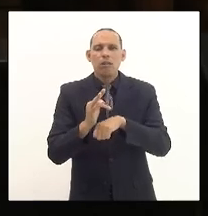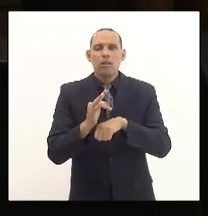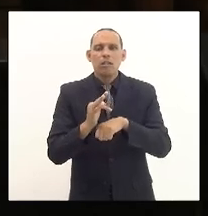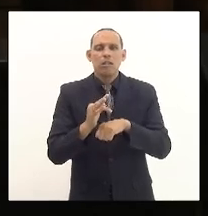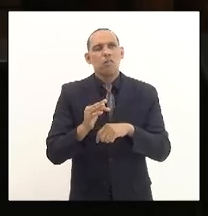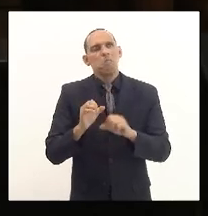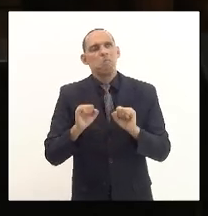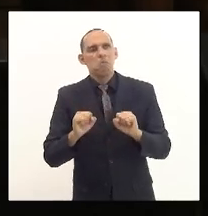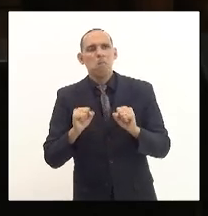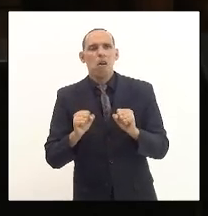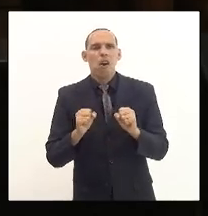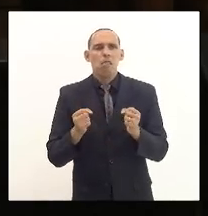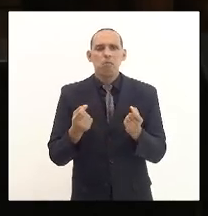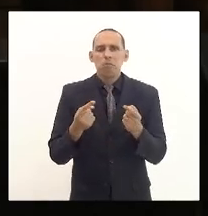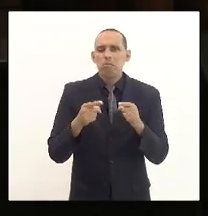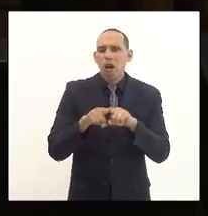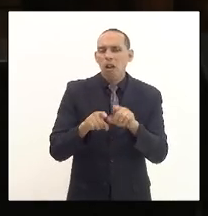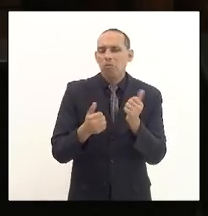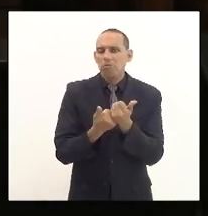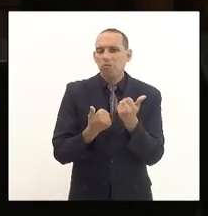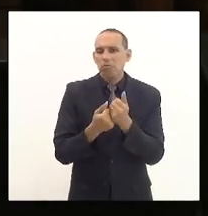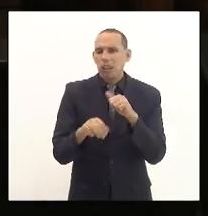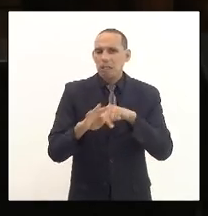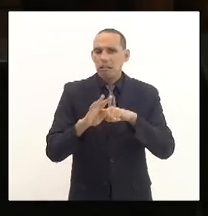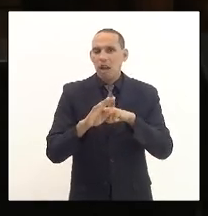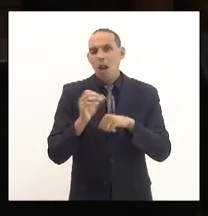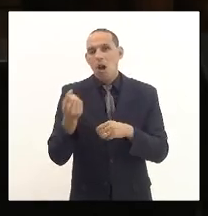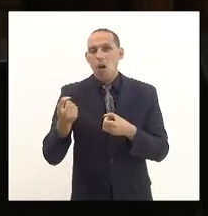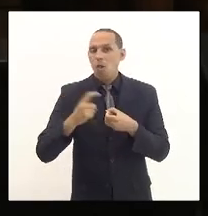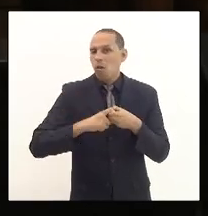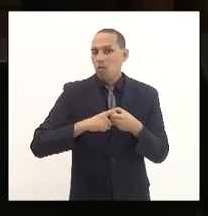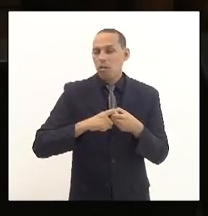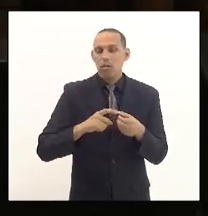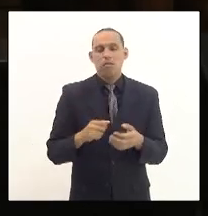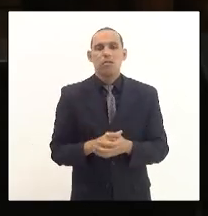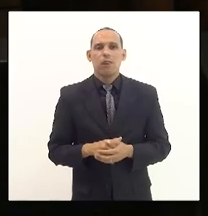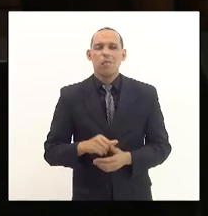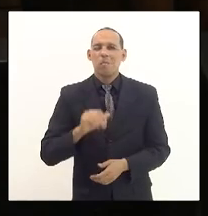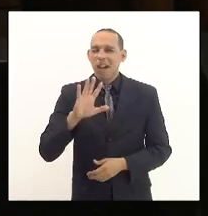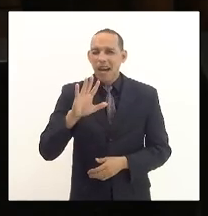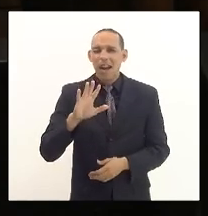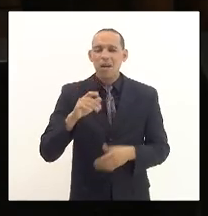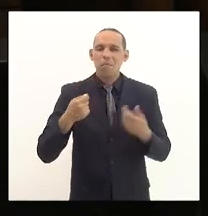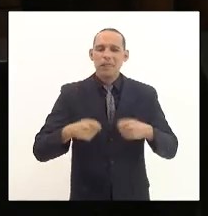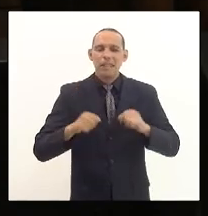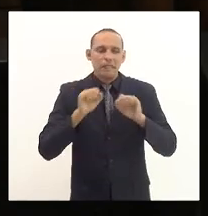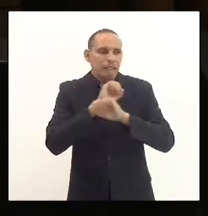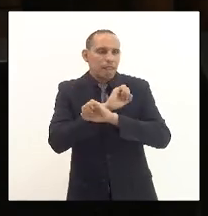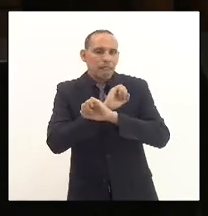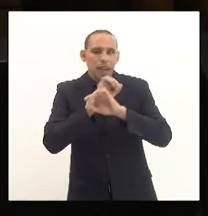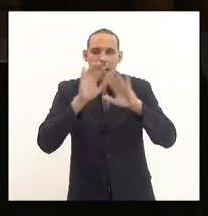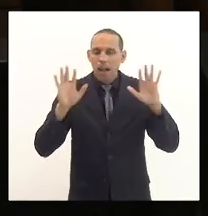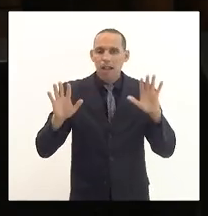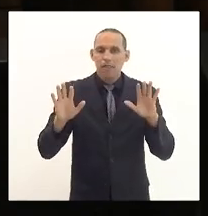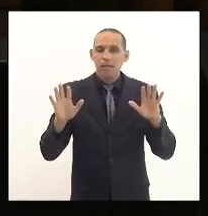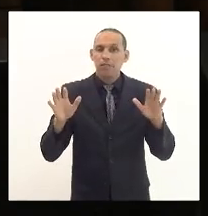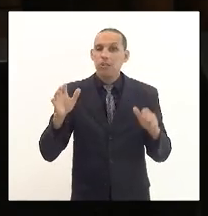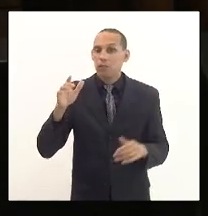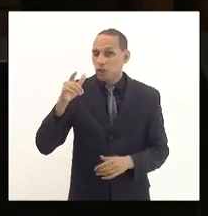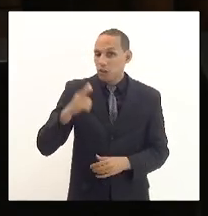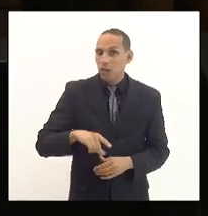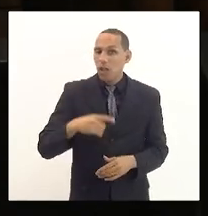técnica seja através de um convênio mais que isso fica aqui bem claro novamente